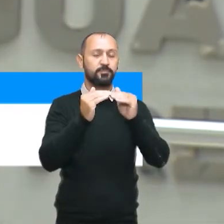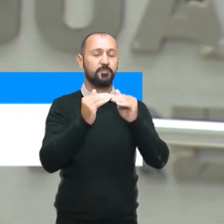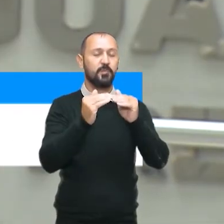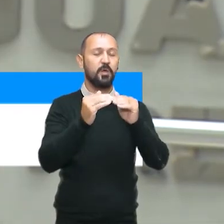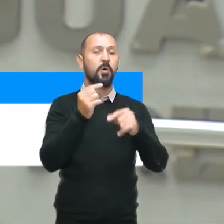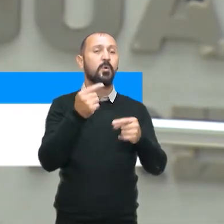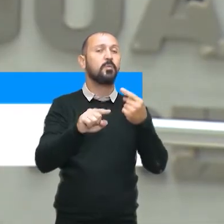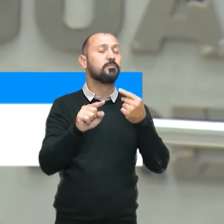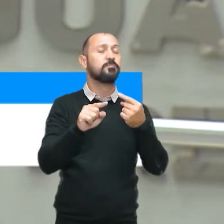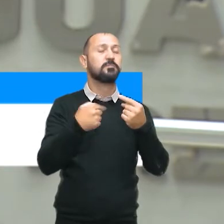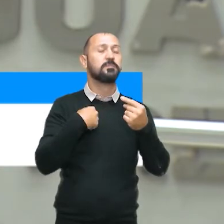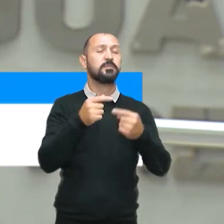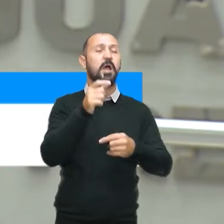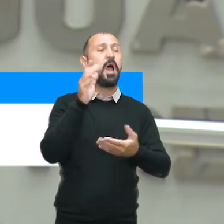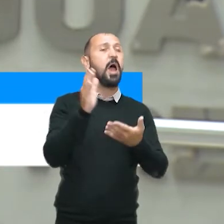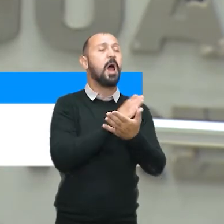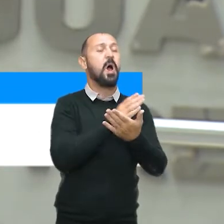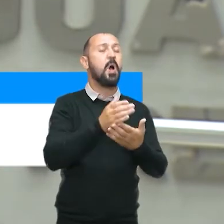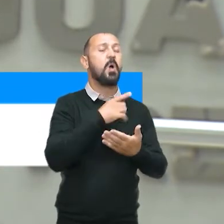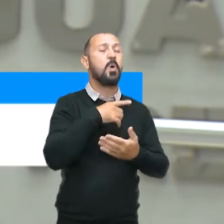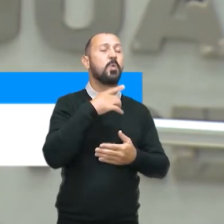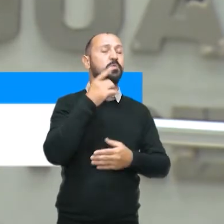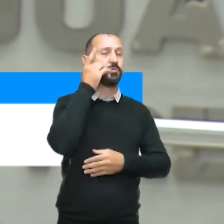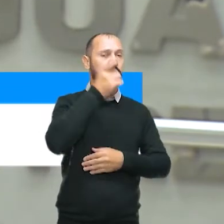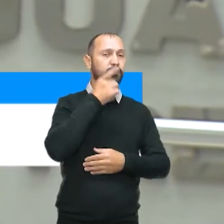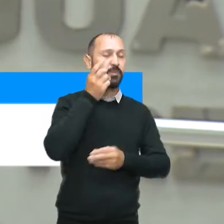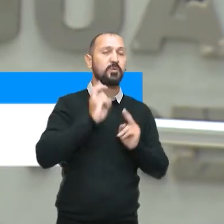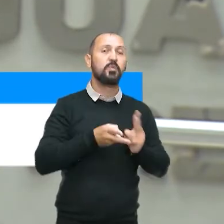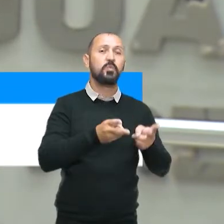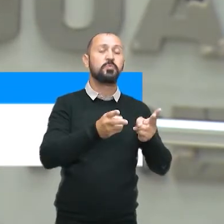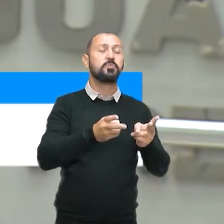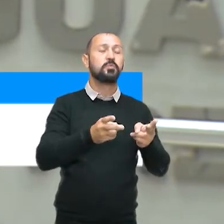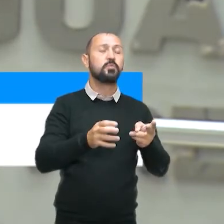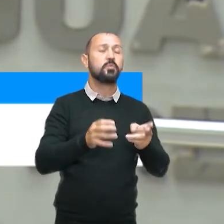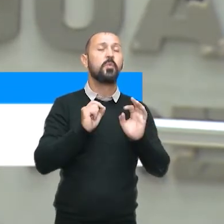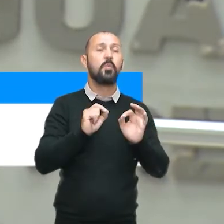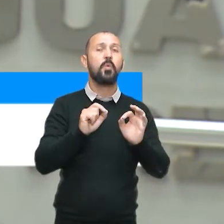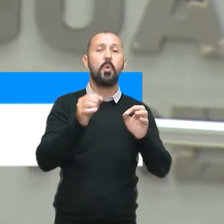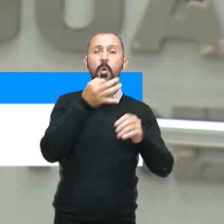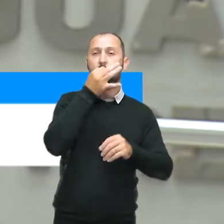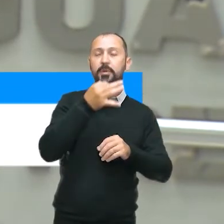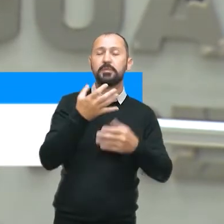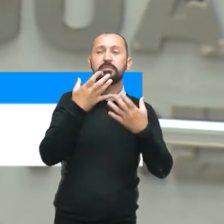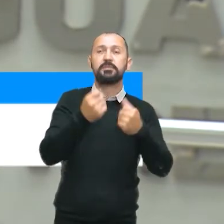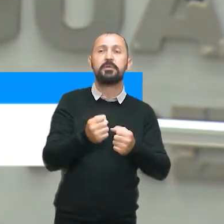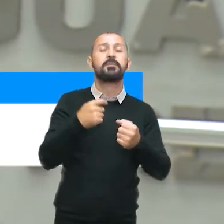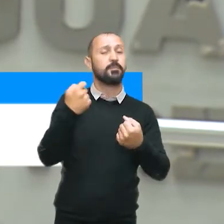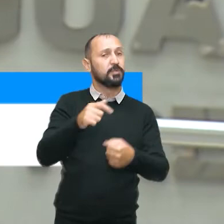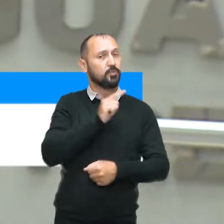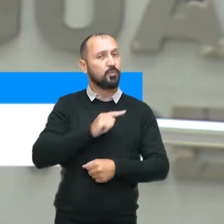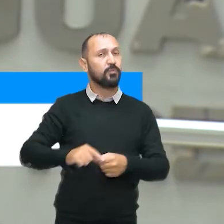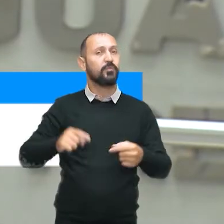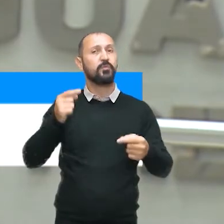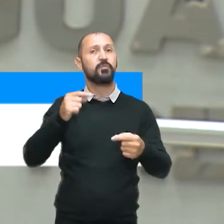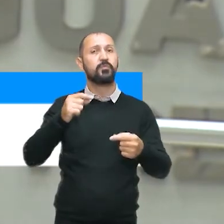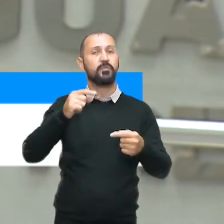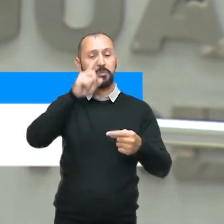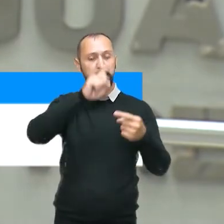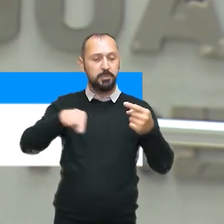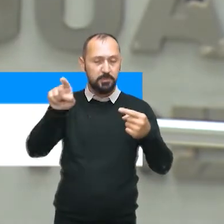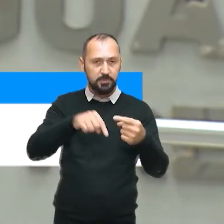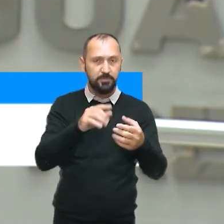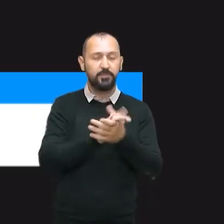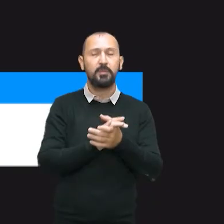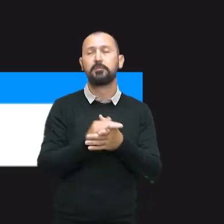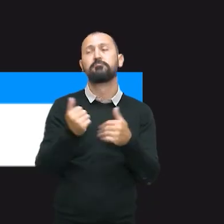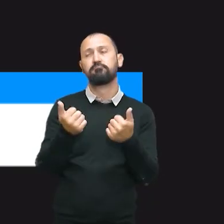foram favoráveis ao veto não convenceu alguns deputados que permaneceram convictos em derrubar a decisão do